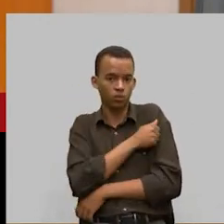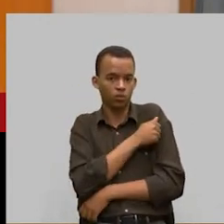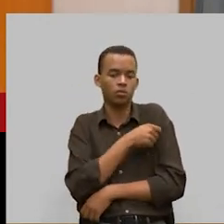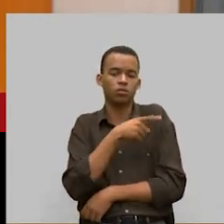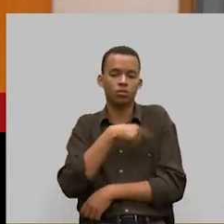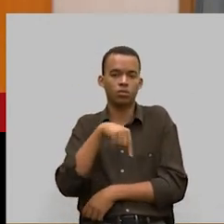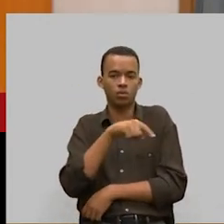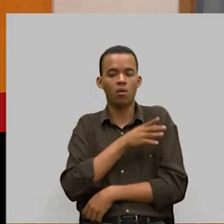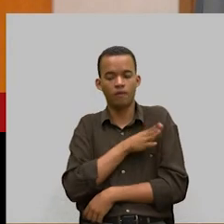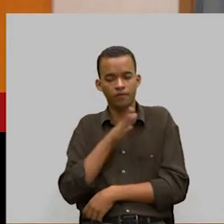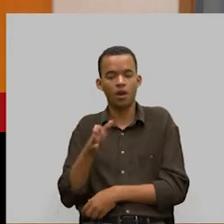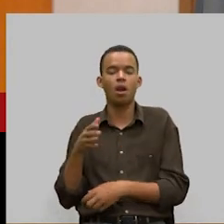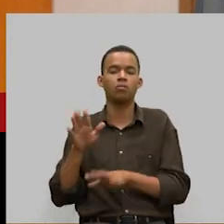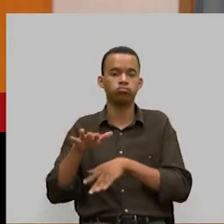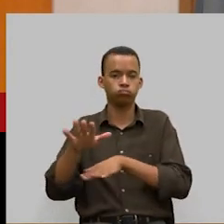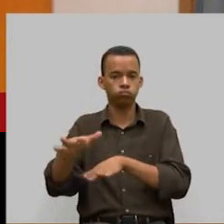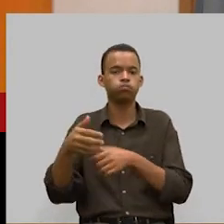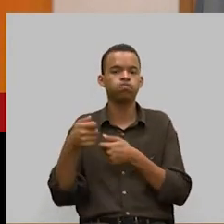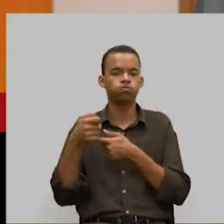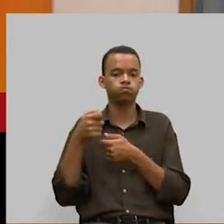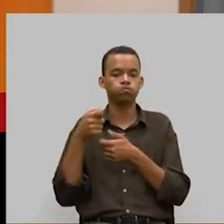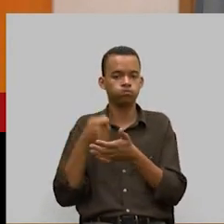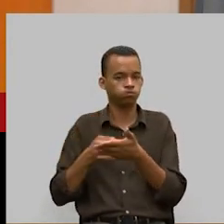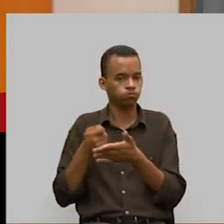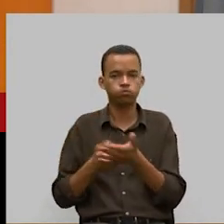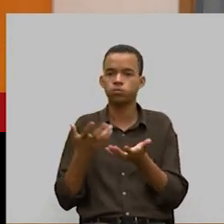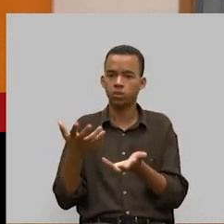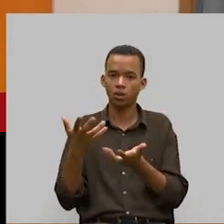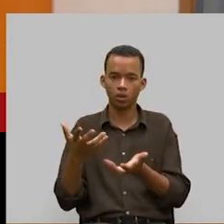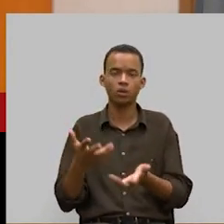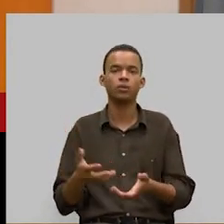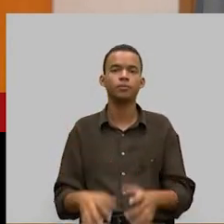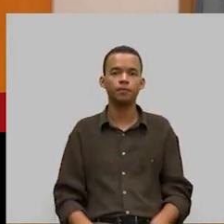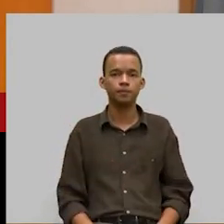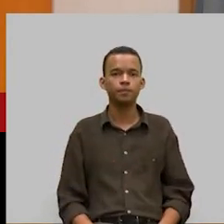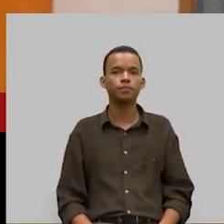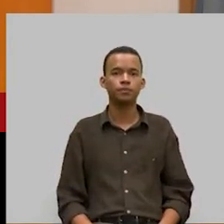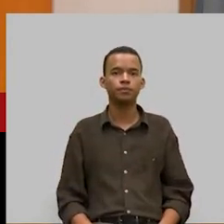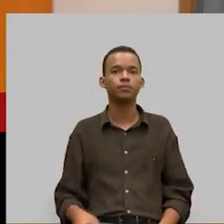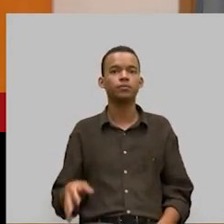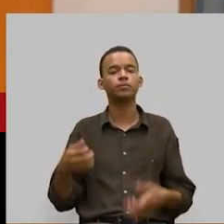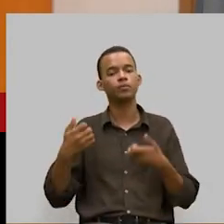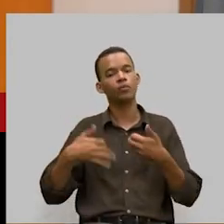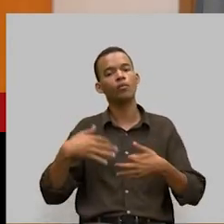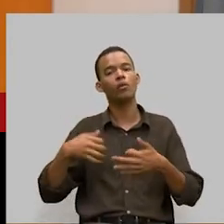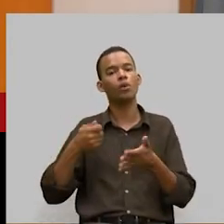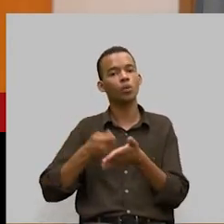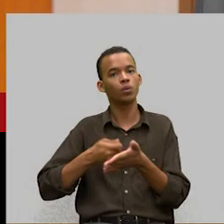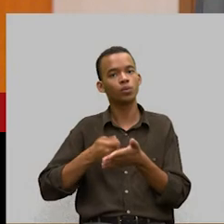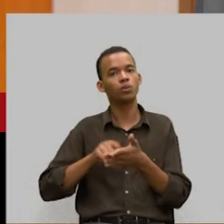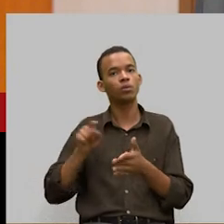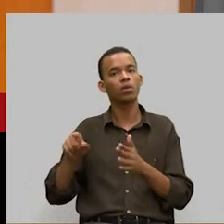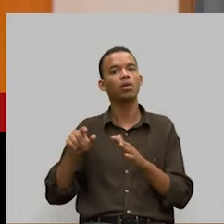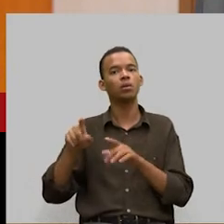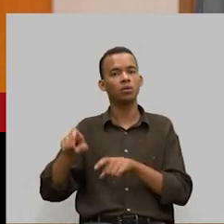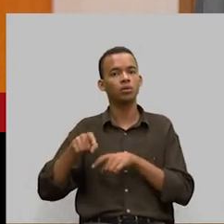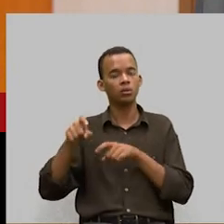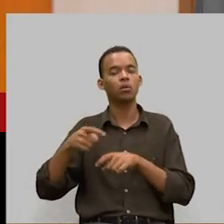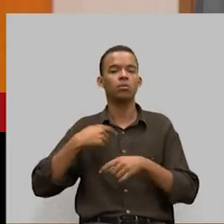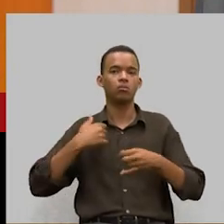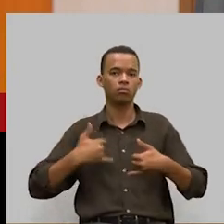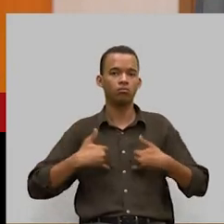também né no movimento eh falar sobre a luta da Educação no campo para mim é uma honra